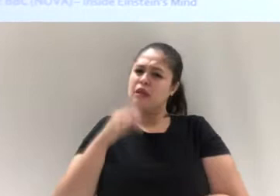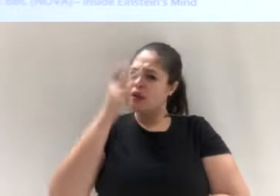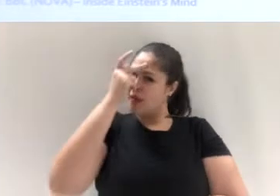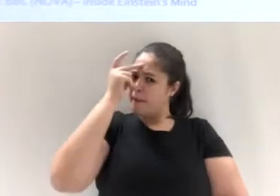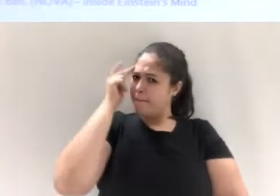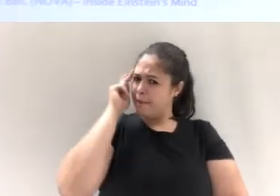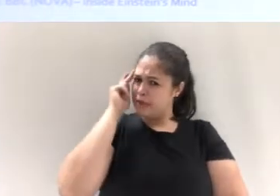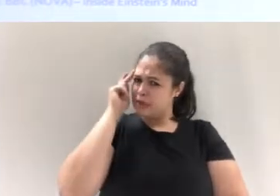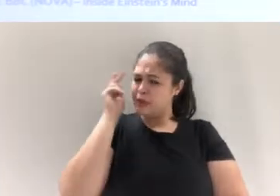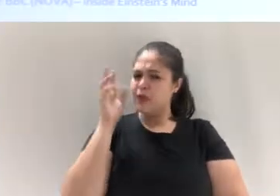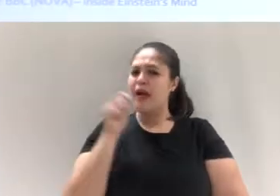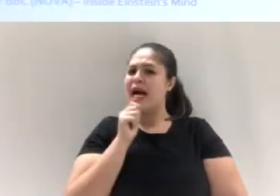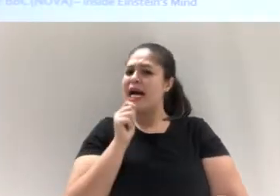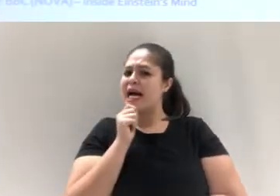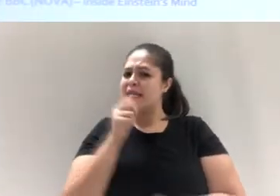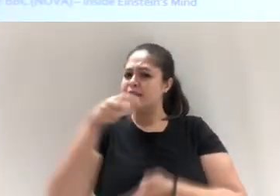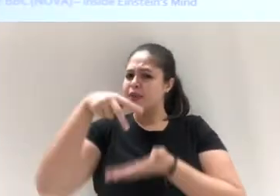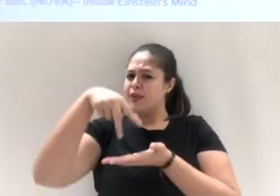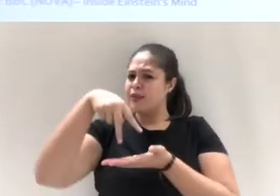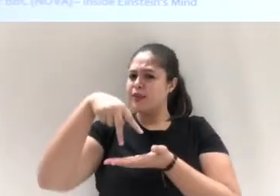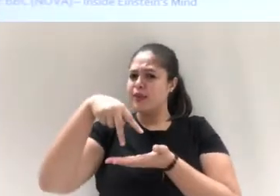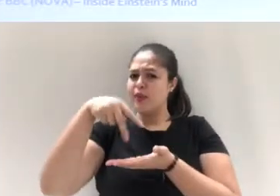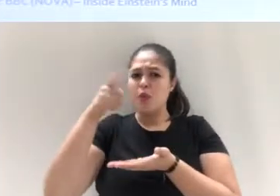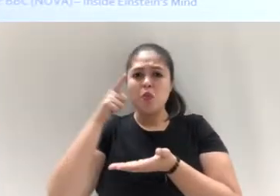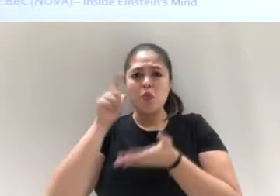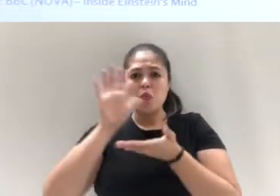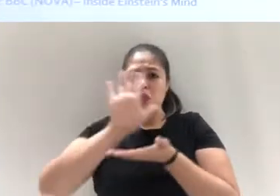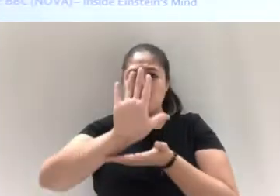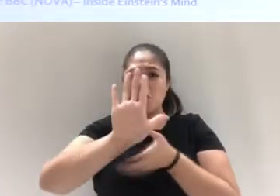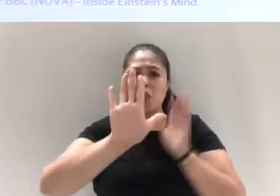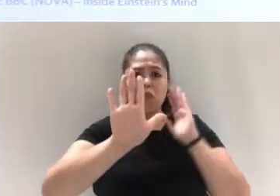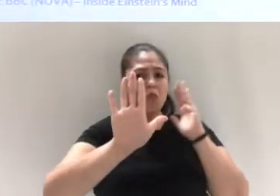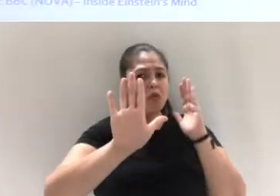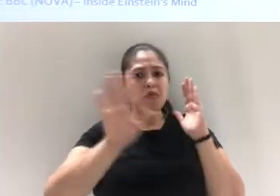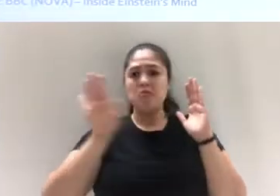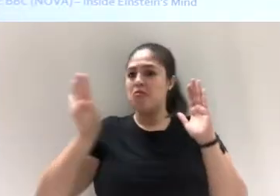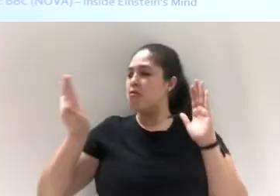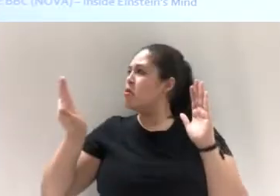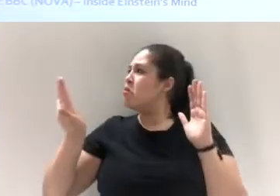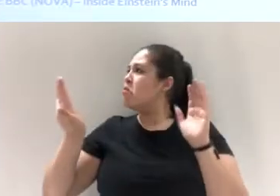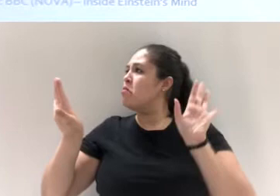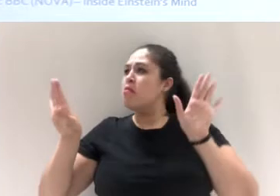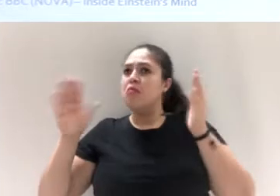Se a pessoa está dentro dessa caixa, não tem acesso ao meio externo,